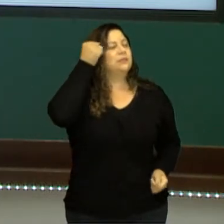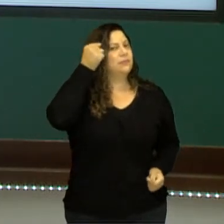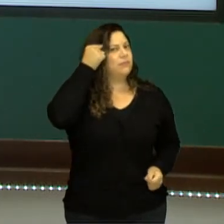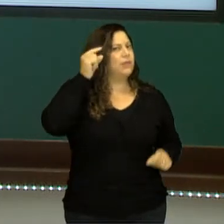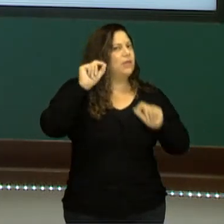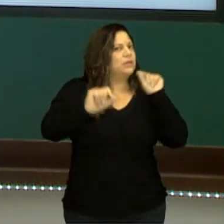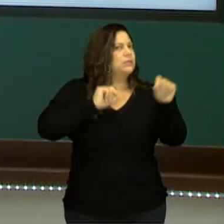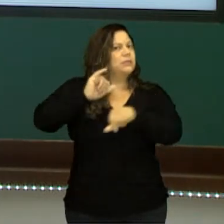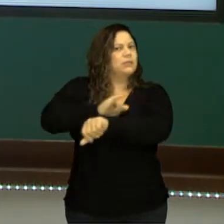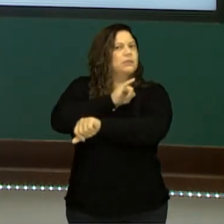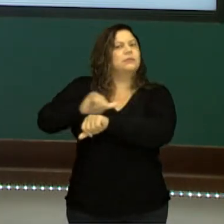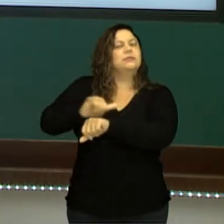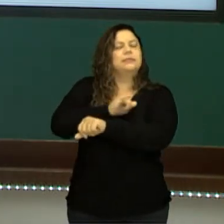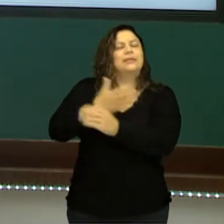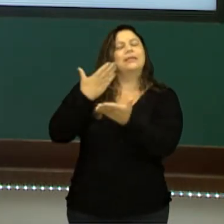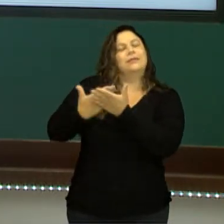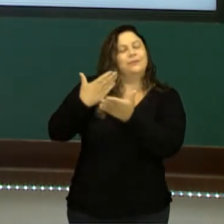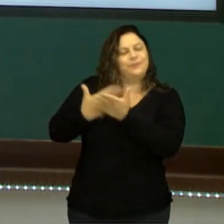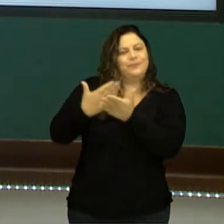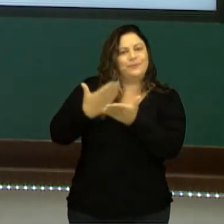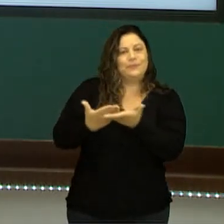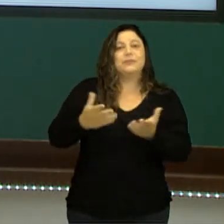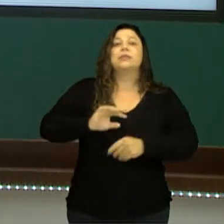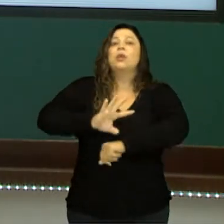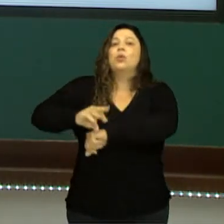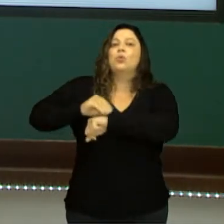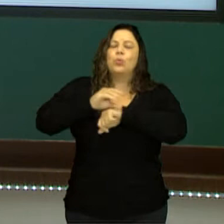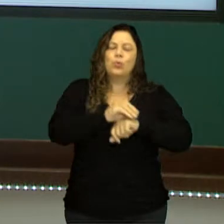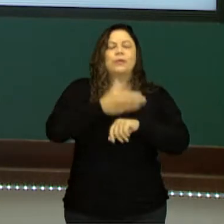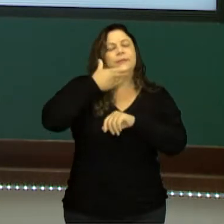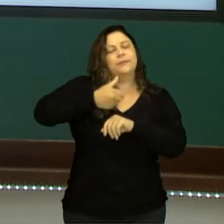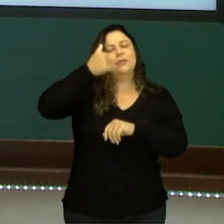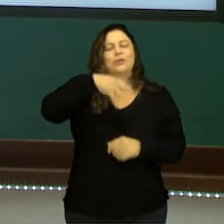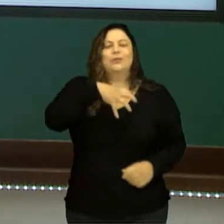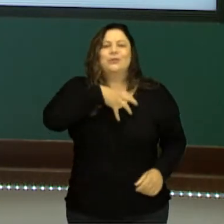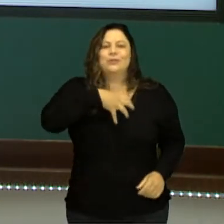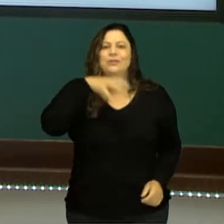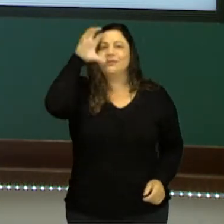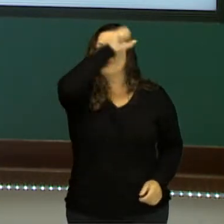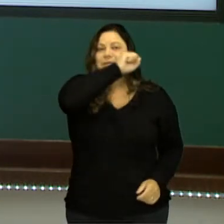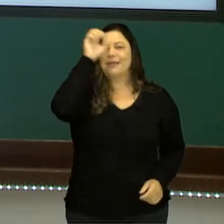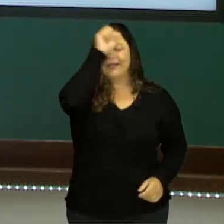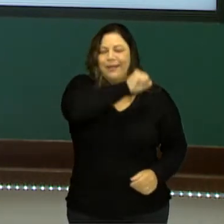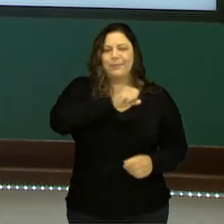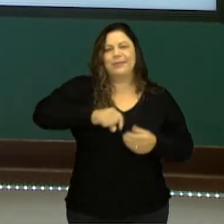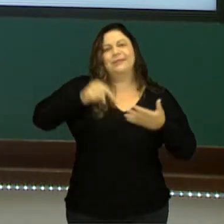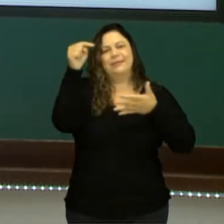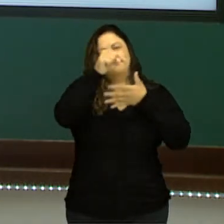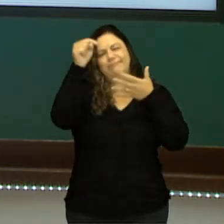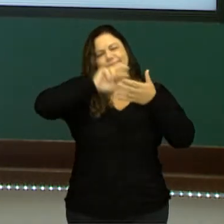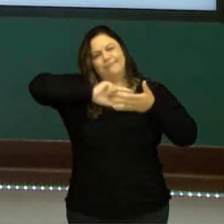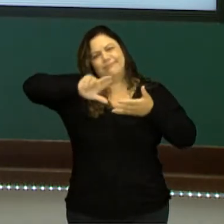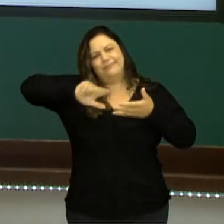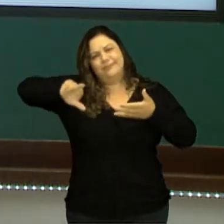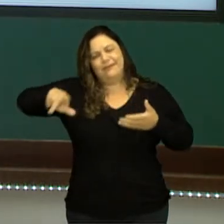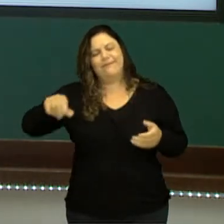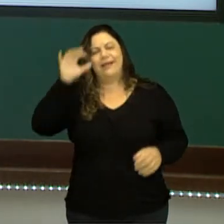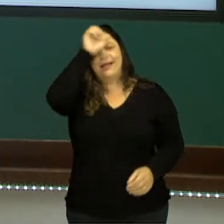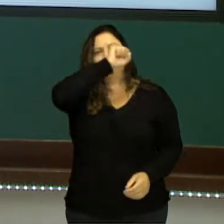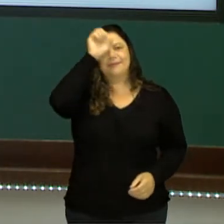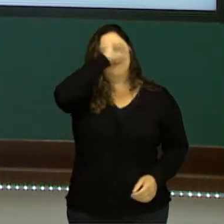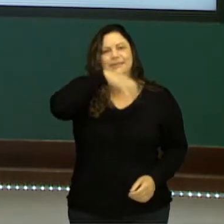essas estratégias de estudo, né? Conhecer a melhor maneira de aprender, e existem várias maneiras de aprender,